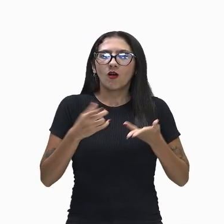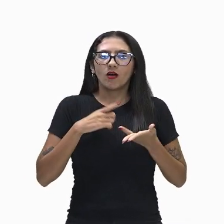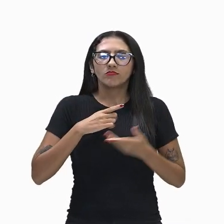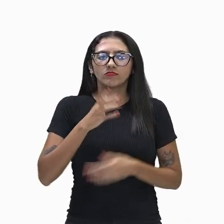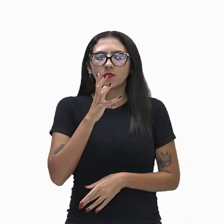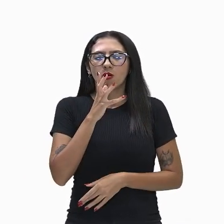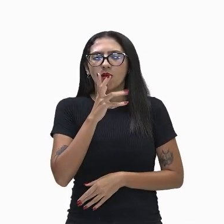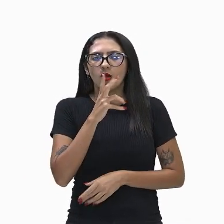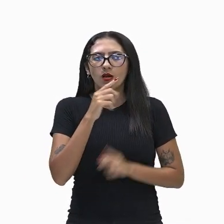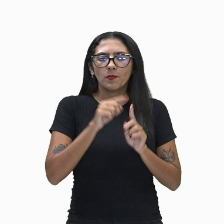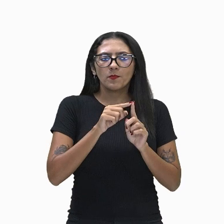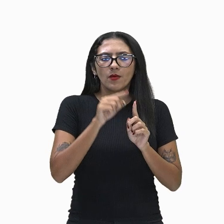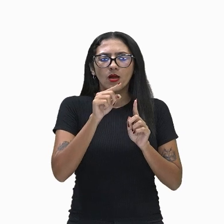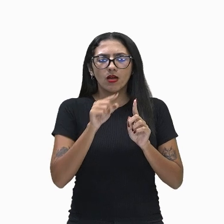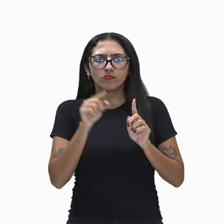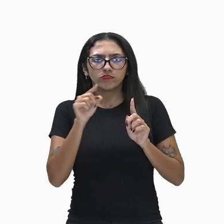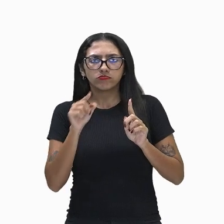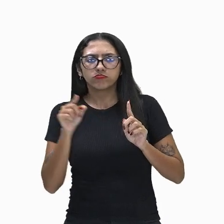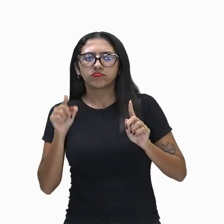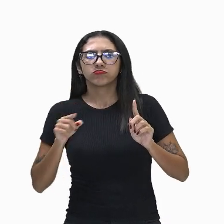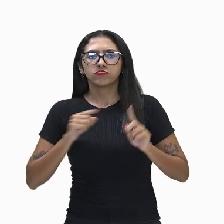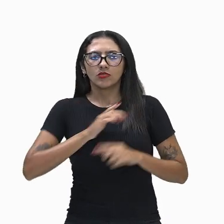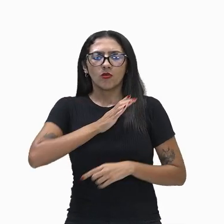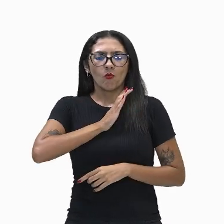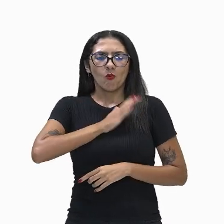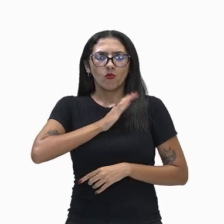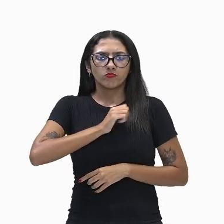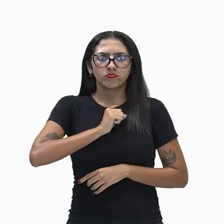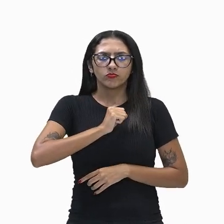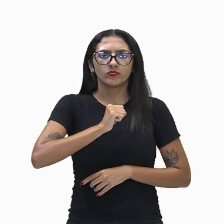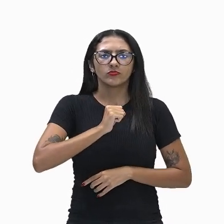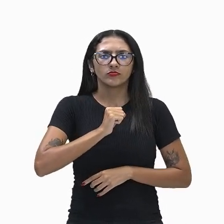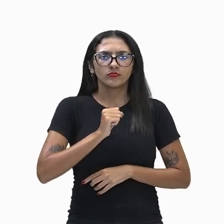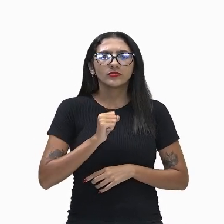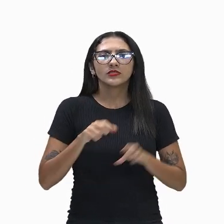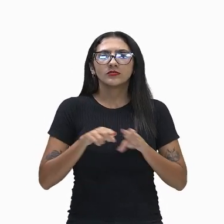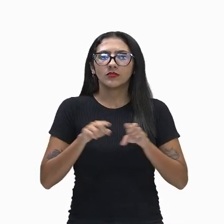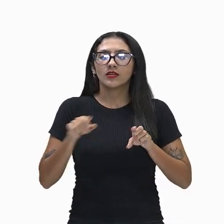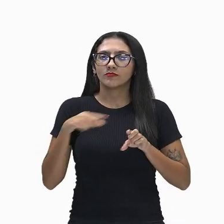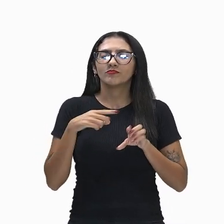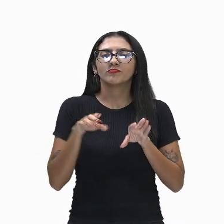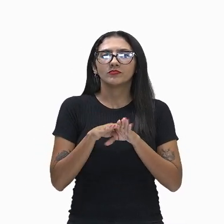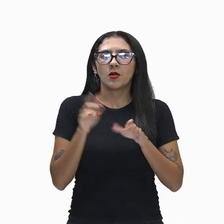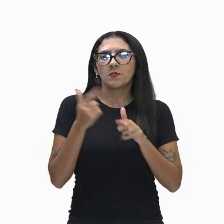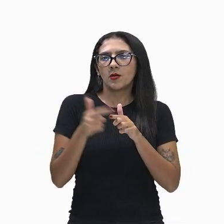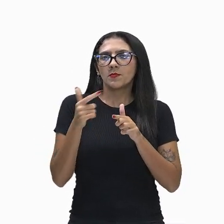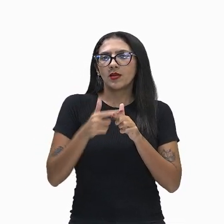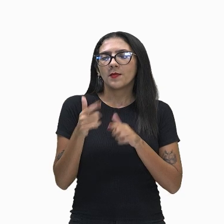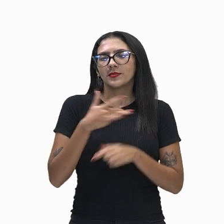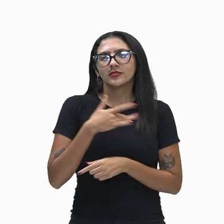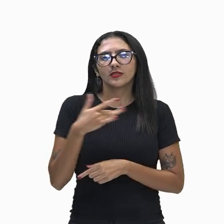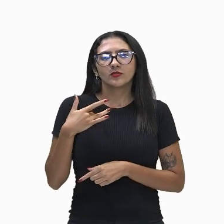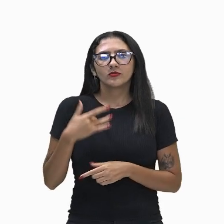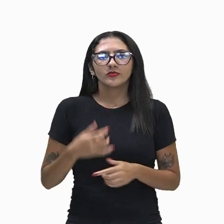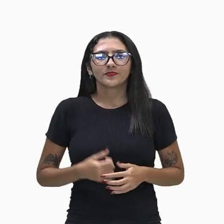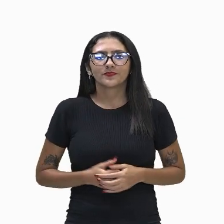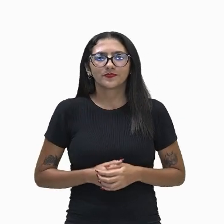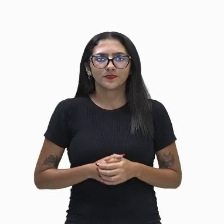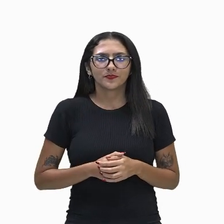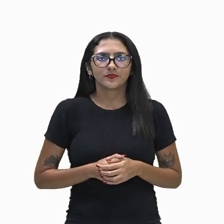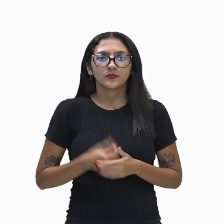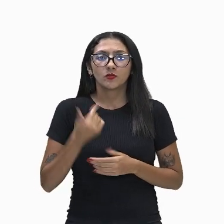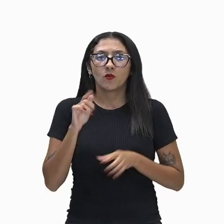de forma um pouco mais lenta. E isso também, obviamente, é prejudicial à saúde da pessoa. Outra